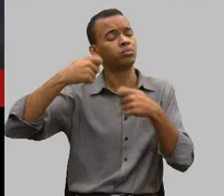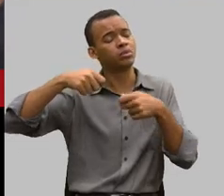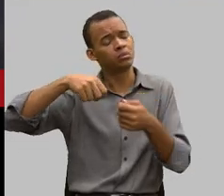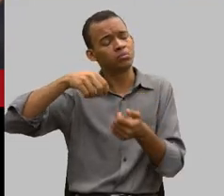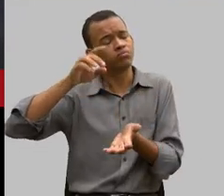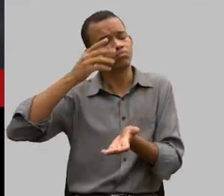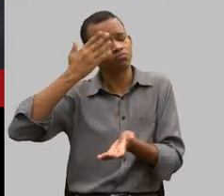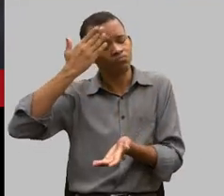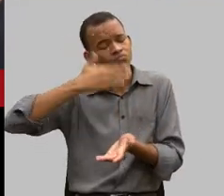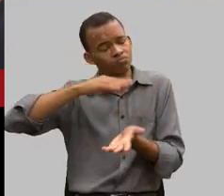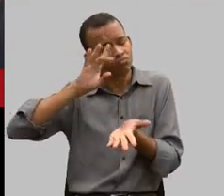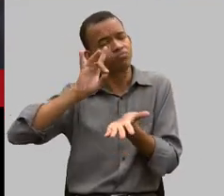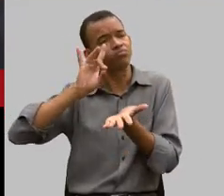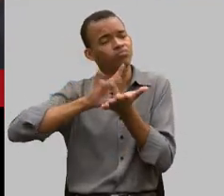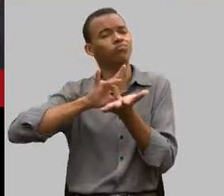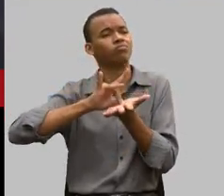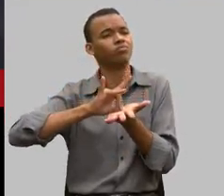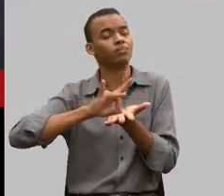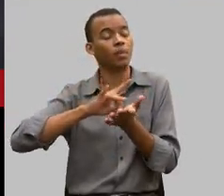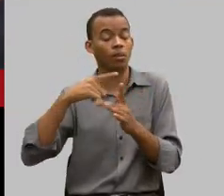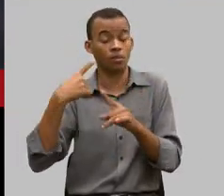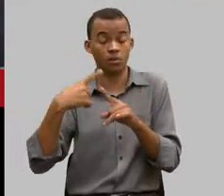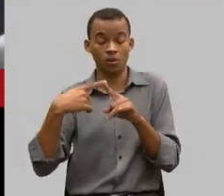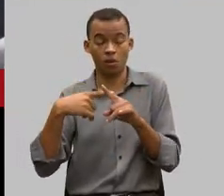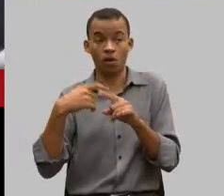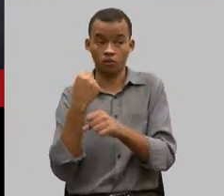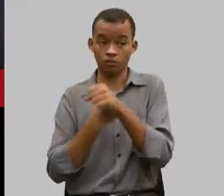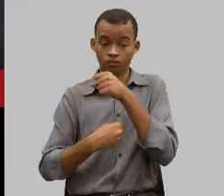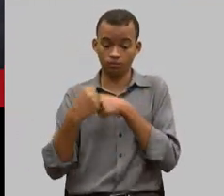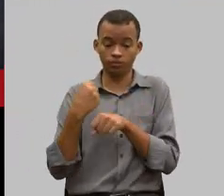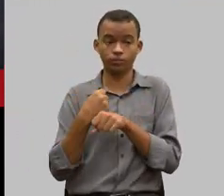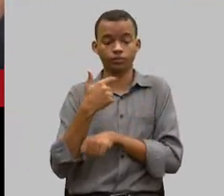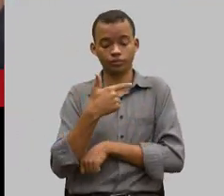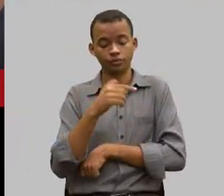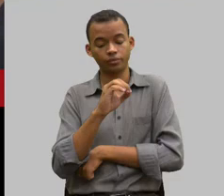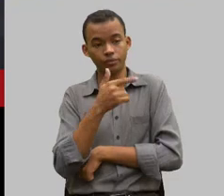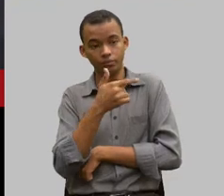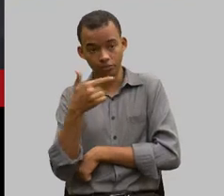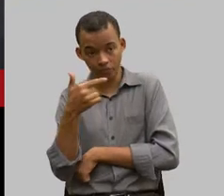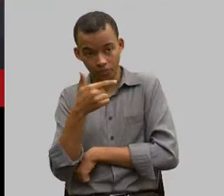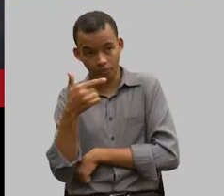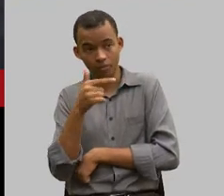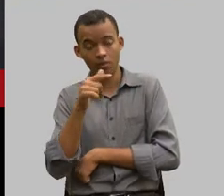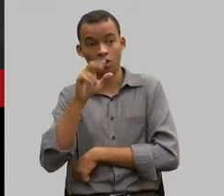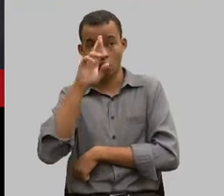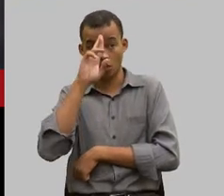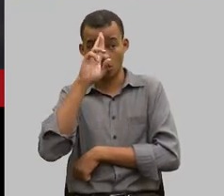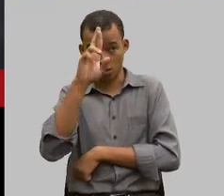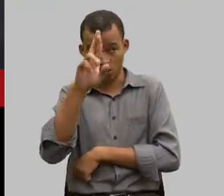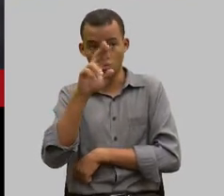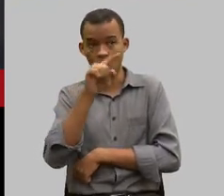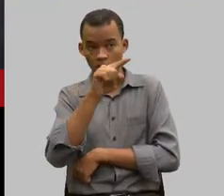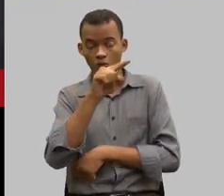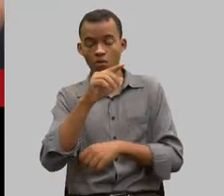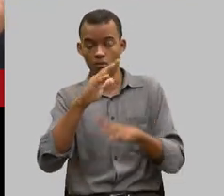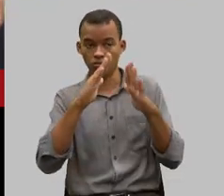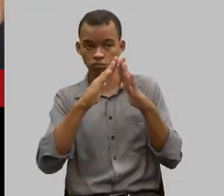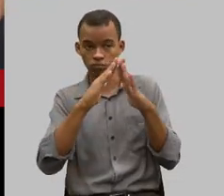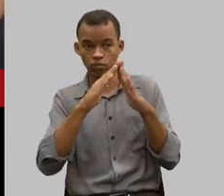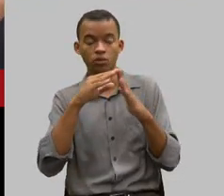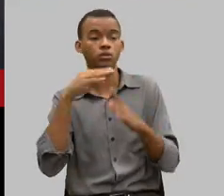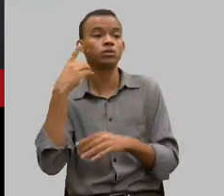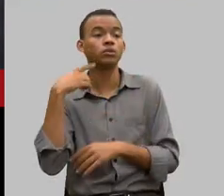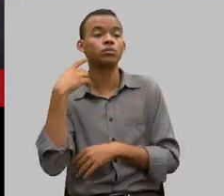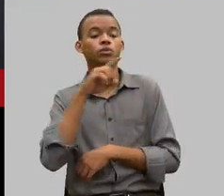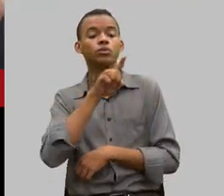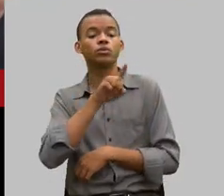o ano de 2022 o então líder do bloco desta casa o deputado Zé Guilherme